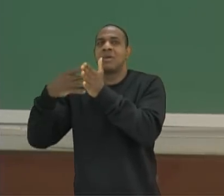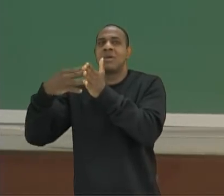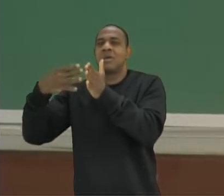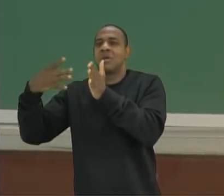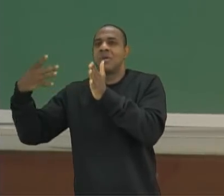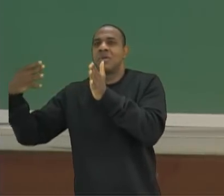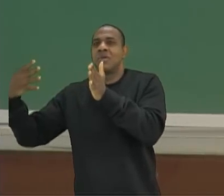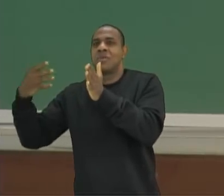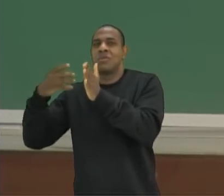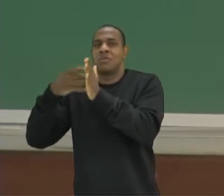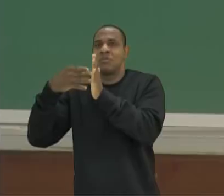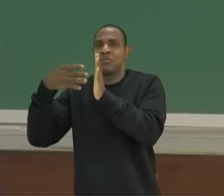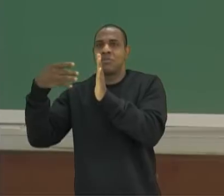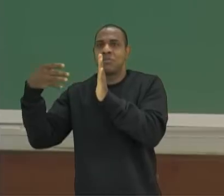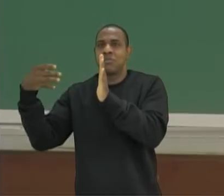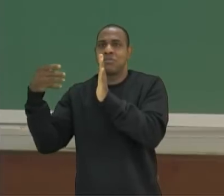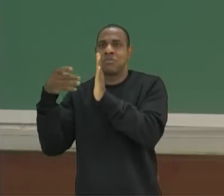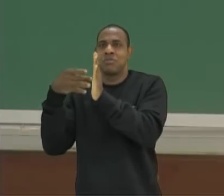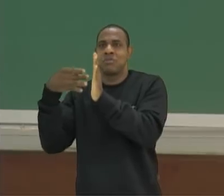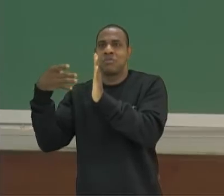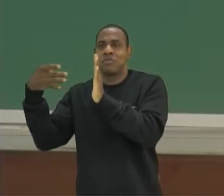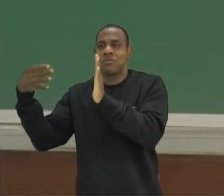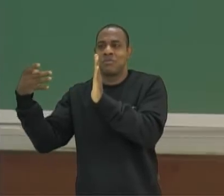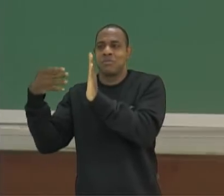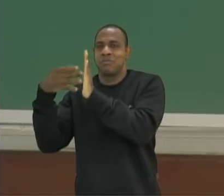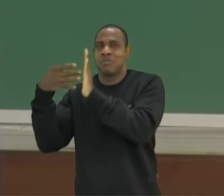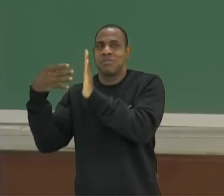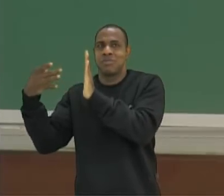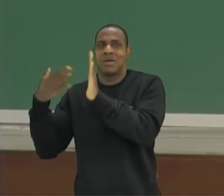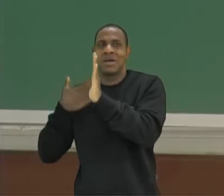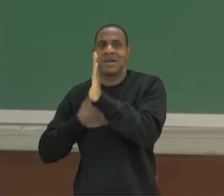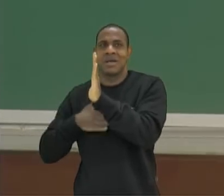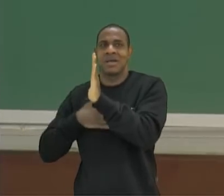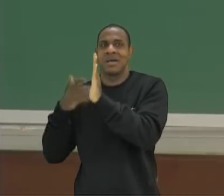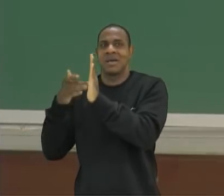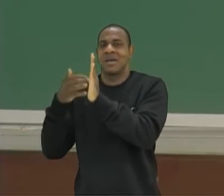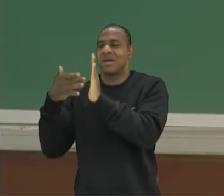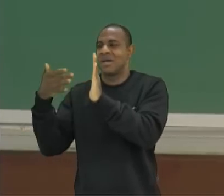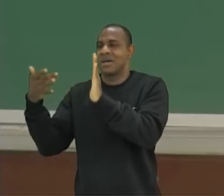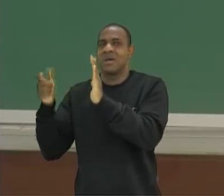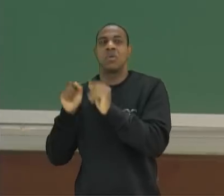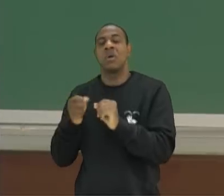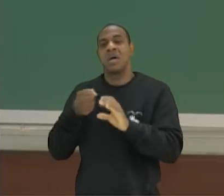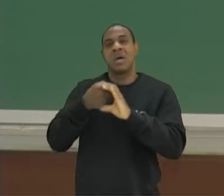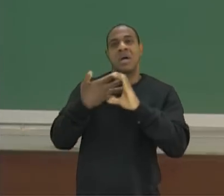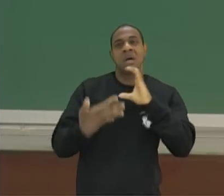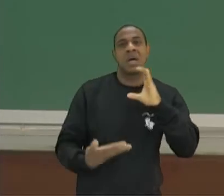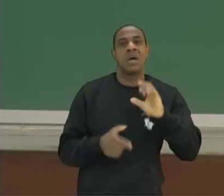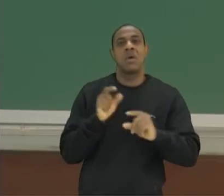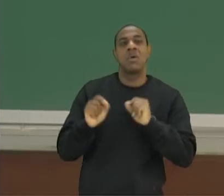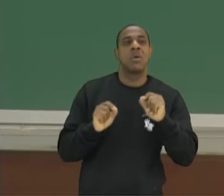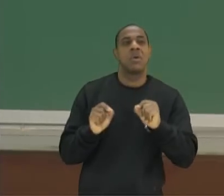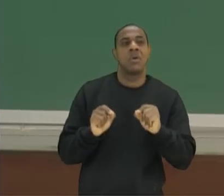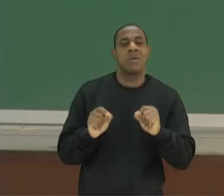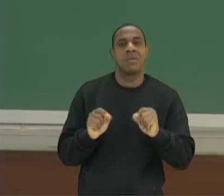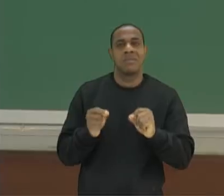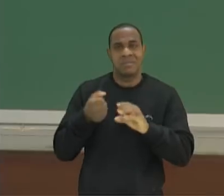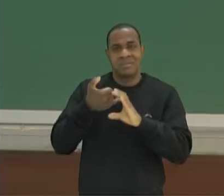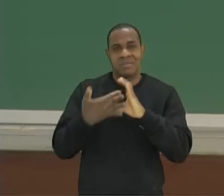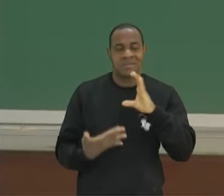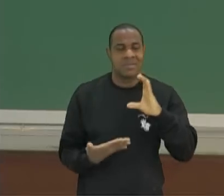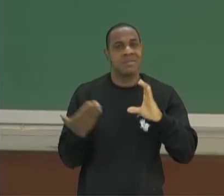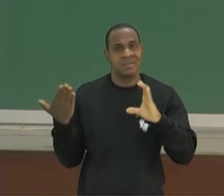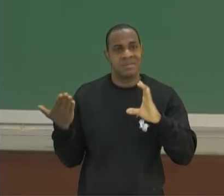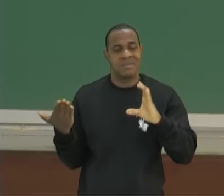percebam que você vai ter um deslocamento que parece que está avançando com mais calma. Então isso é a caracterização que a gente consegue estar trabalhando,